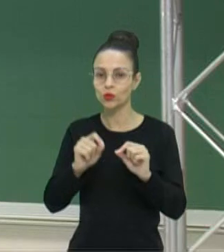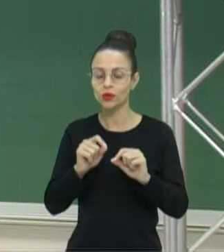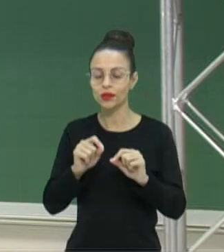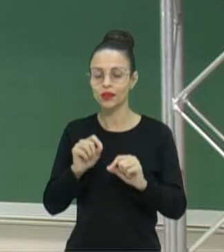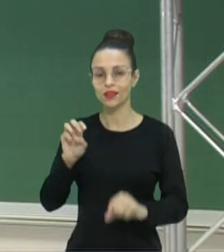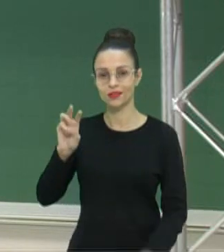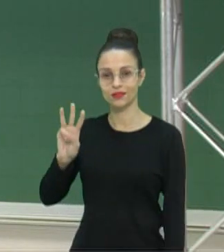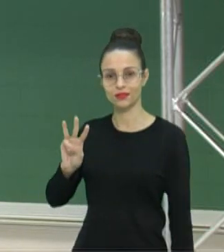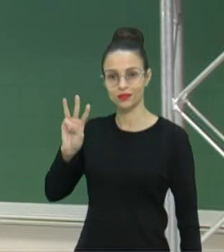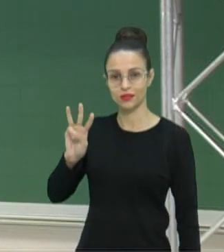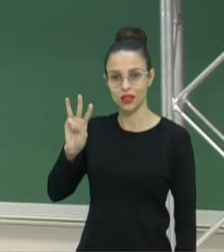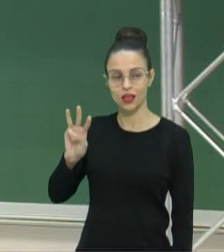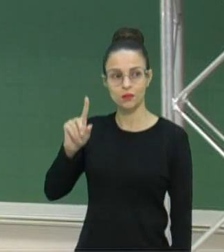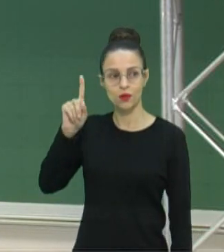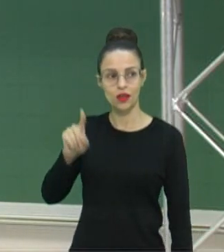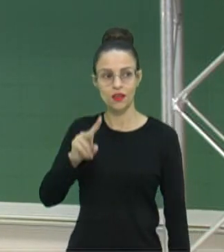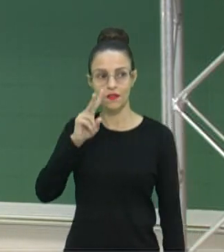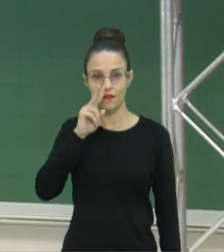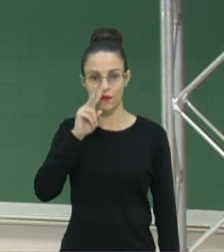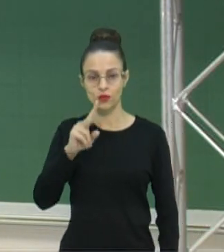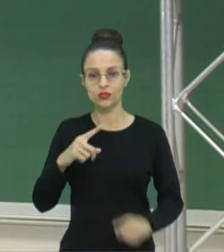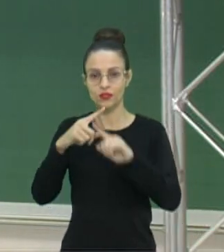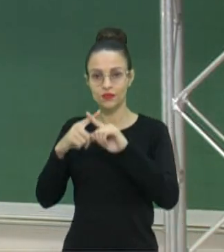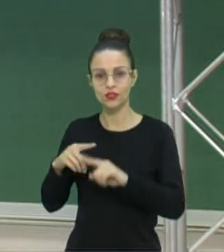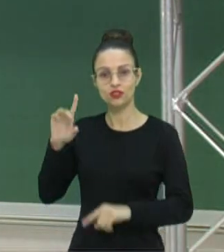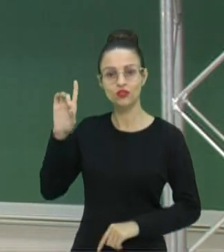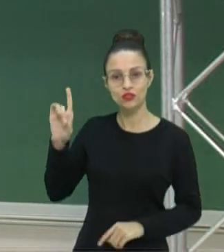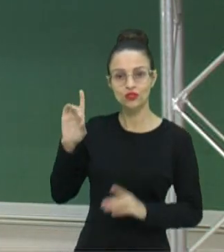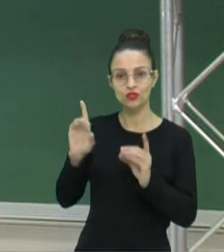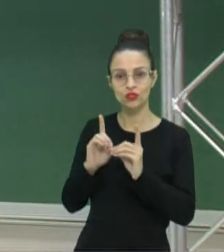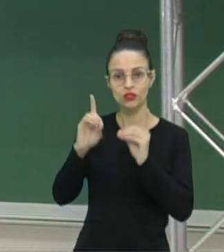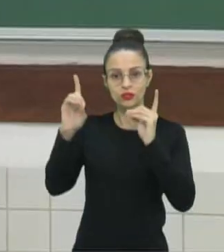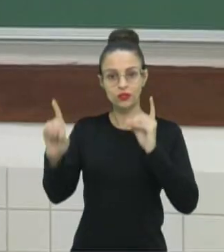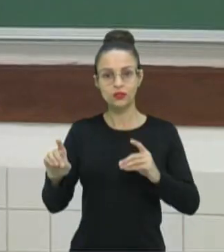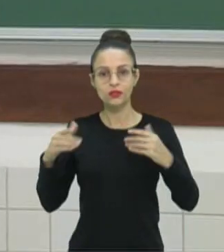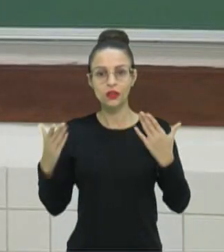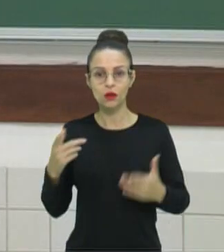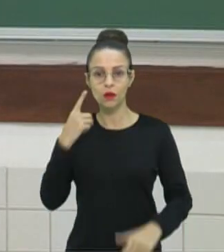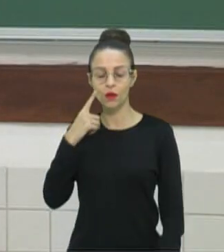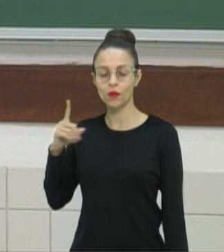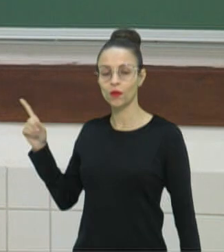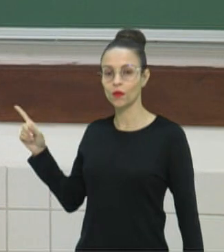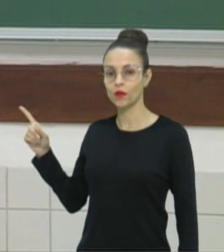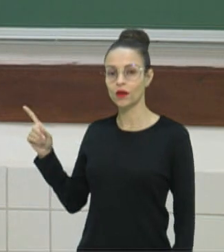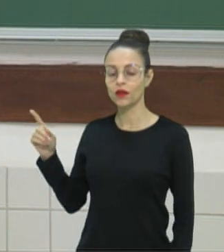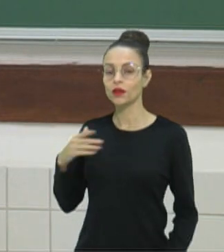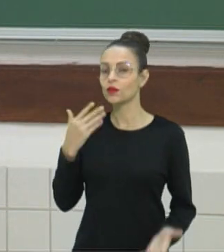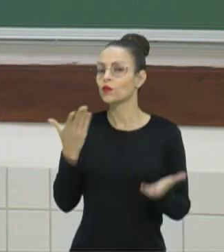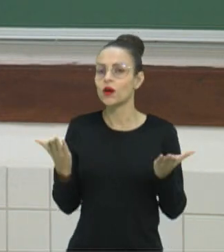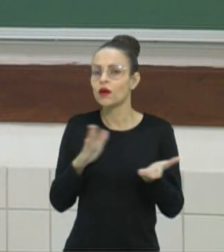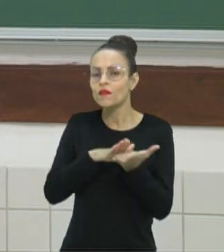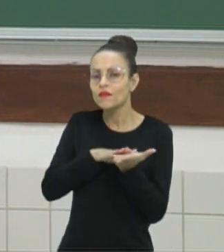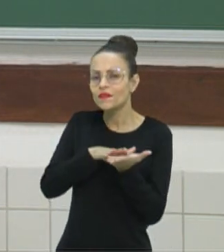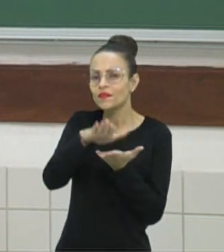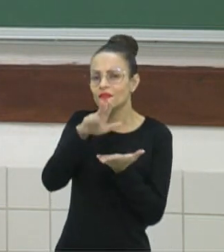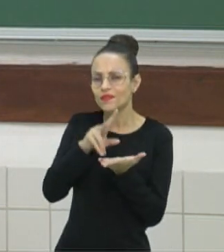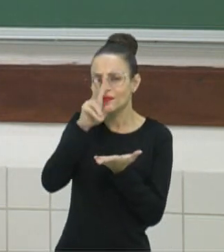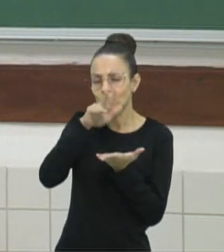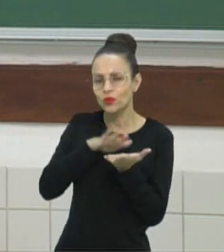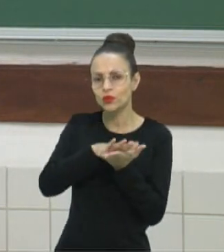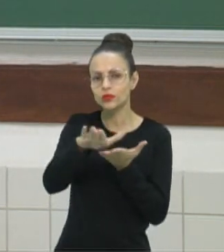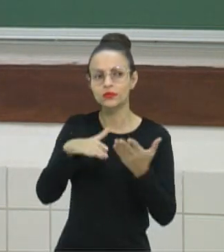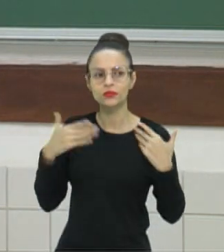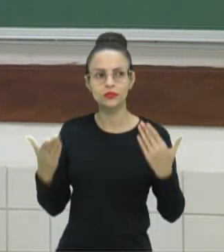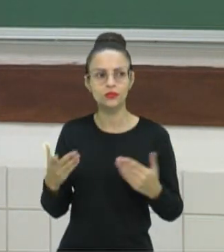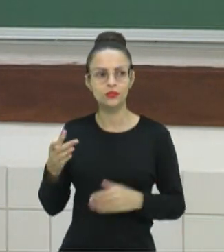trabalho é força vezes distância, certo? E é justamente o que ele está pedindo, a força de atrito que deve atuar sobre o sistema.